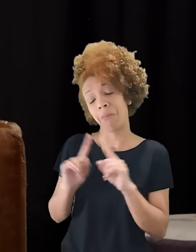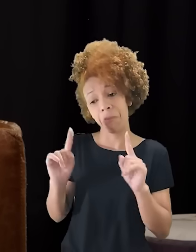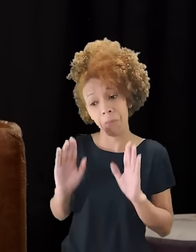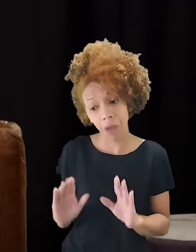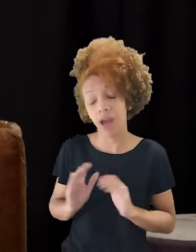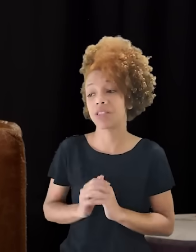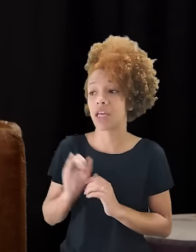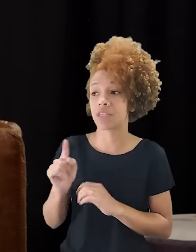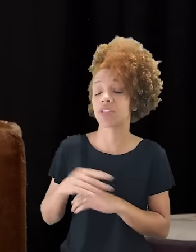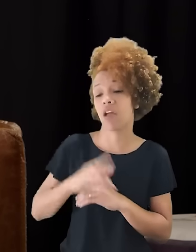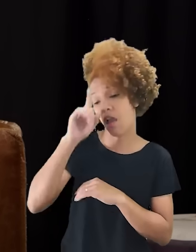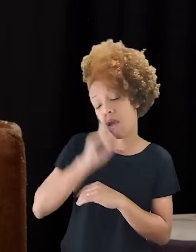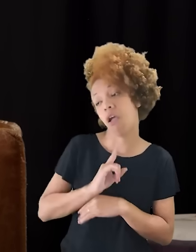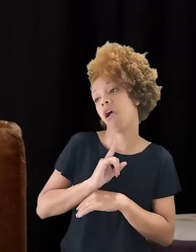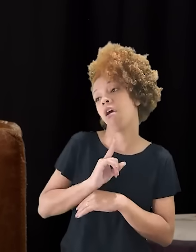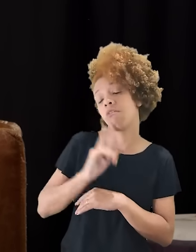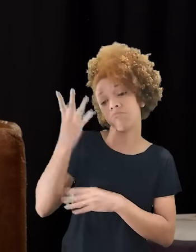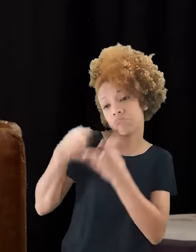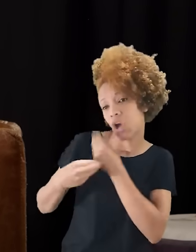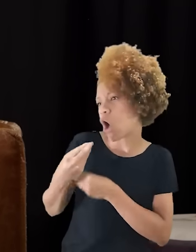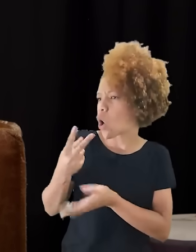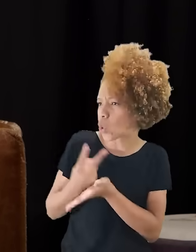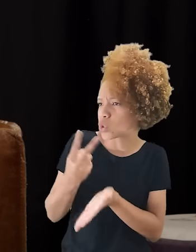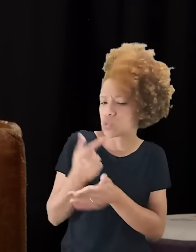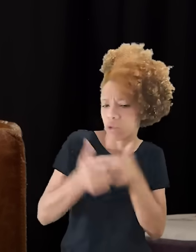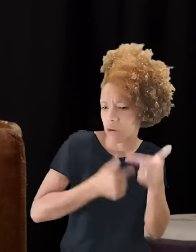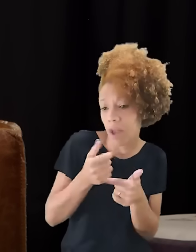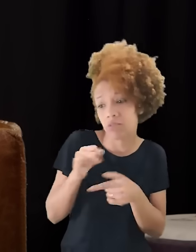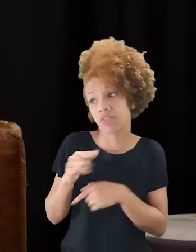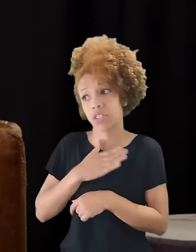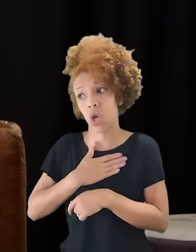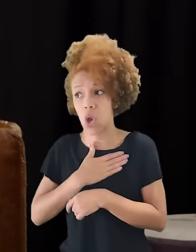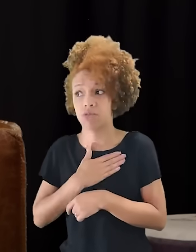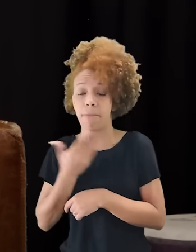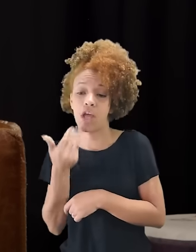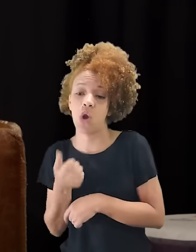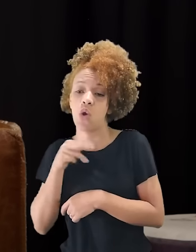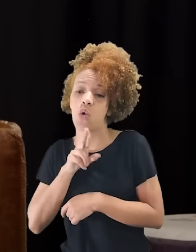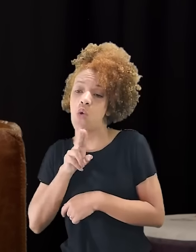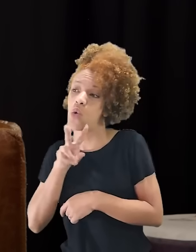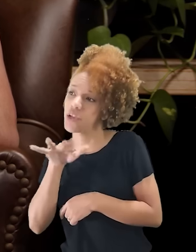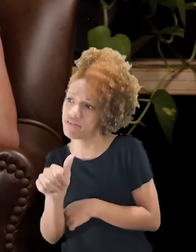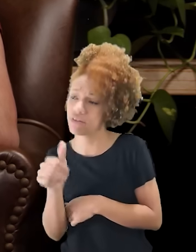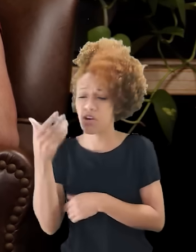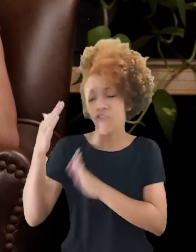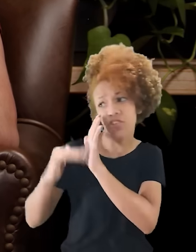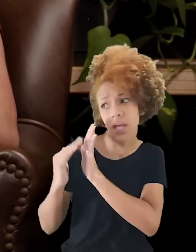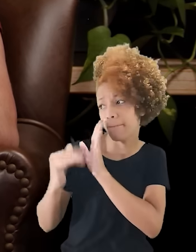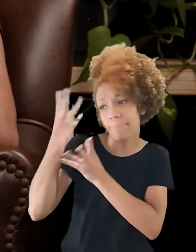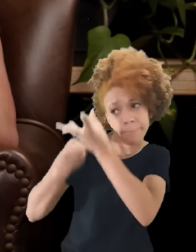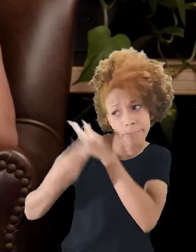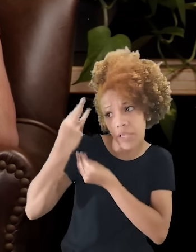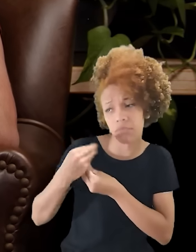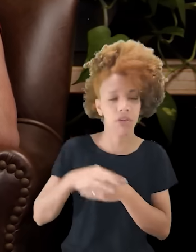mas se você é loira Você vai continuar tendo trabalho e se você você achar que é melhor ou e Você pinta tá mas aí eu tô